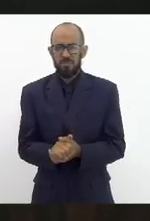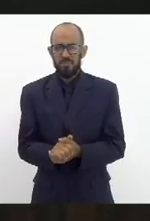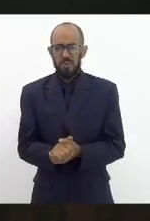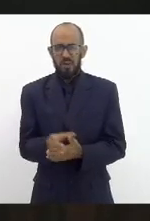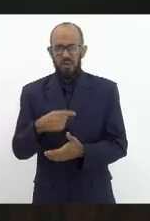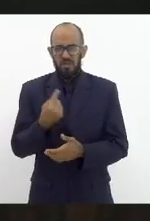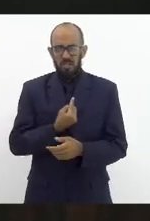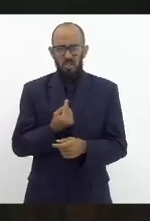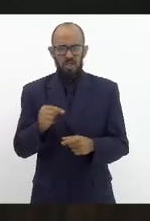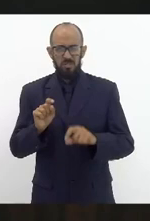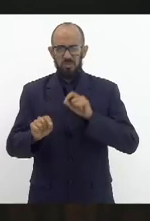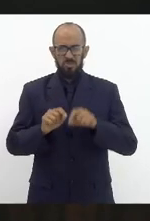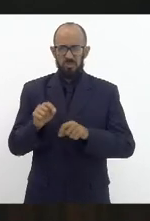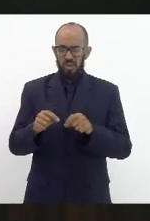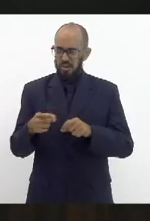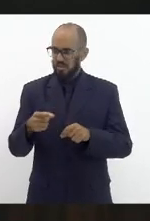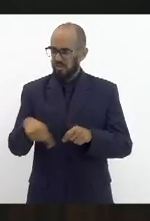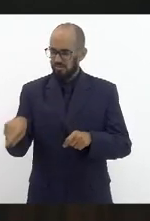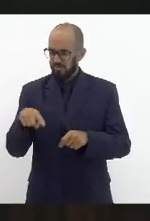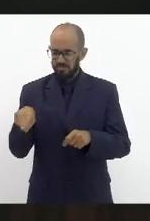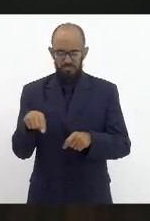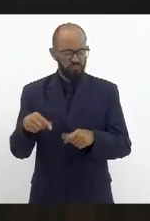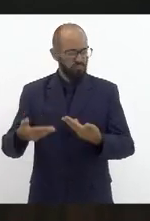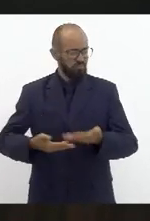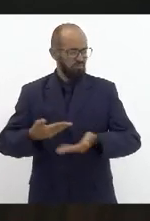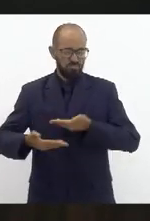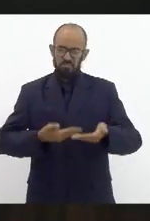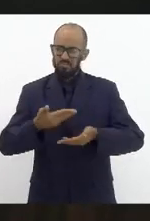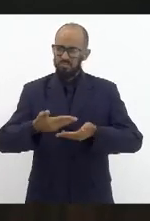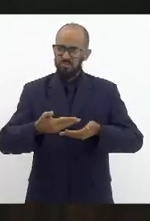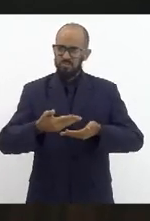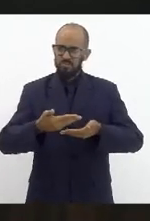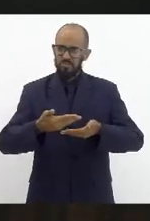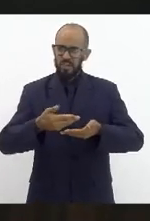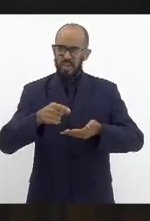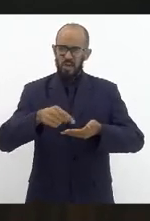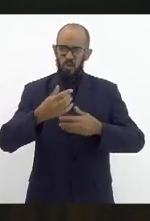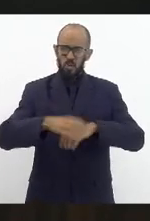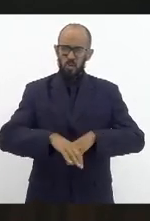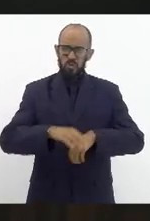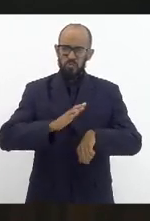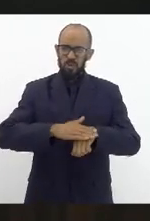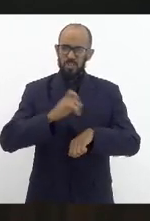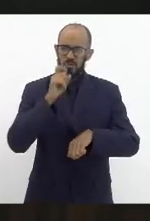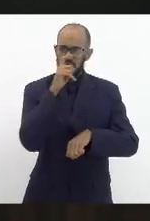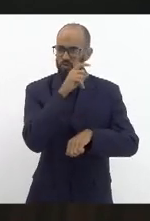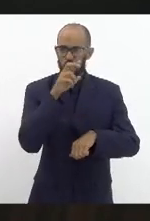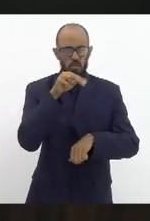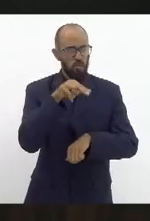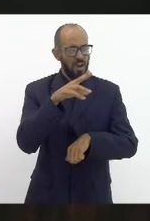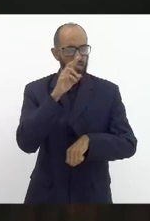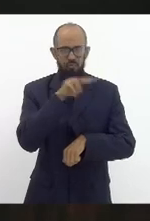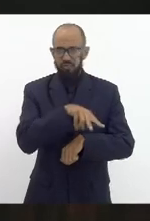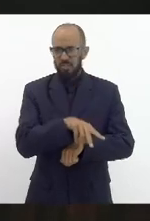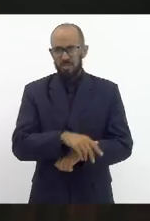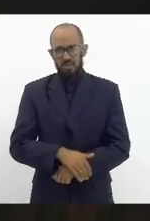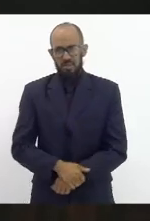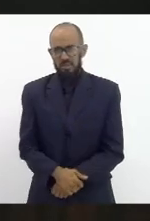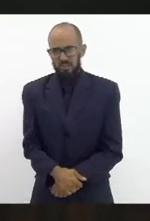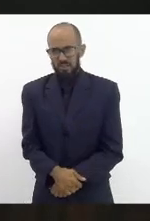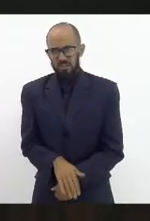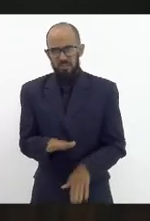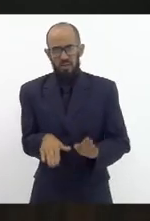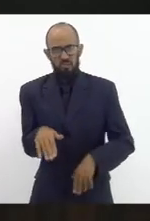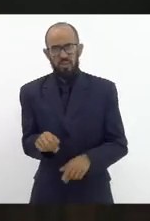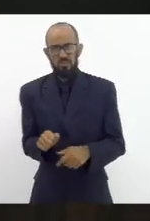deputados também vão corroborar o que eu estou falando, acredito, estamos diante do concurso mais difícil. Eu nunca vi isso na minha vida. Talvez pelo número de